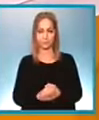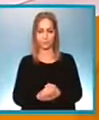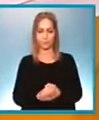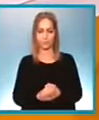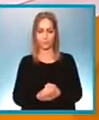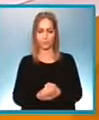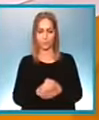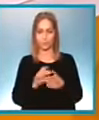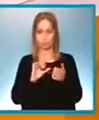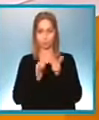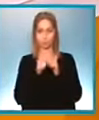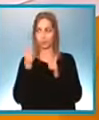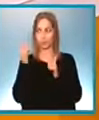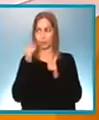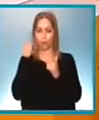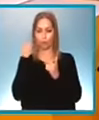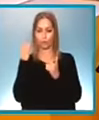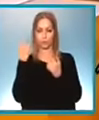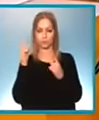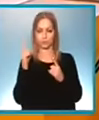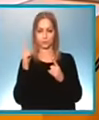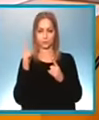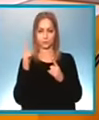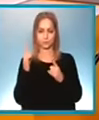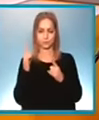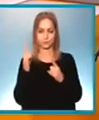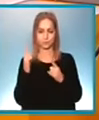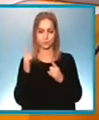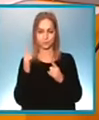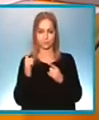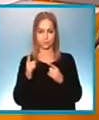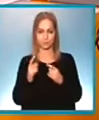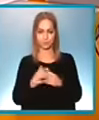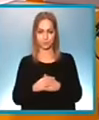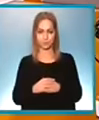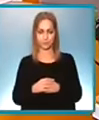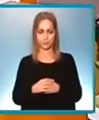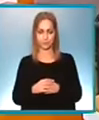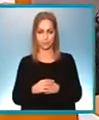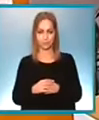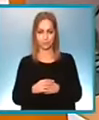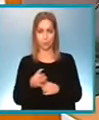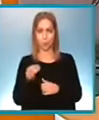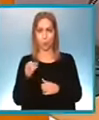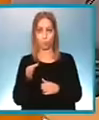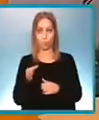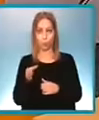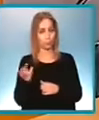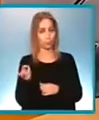mudança. Isto assim... Pode ser a loucura, a loucura, a loucura. Passamos logo do registro pop para o registro